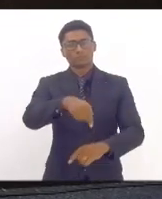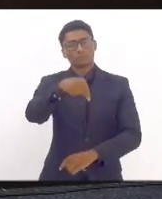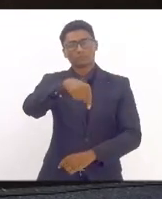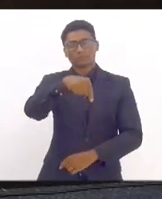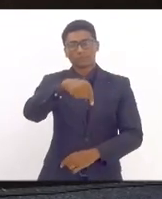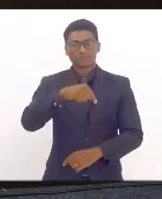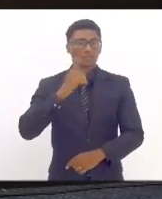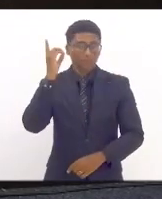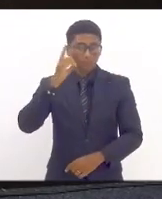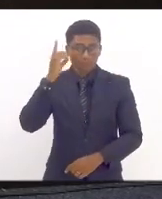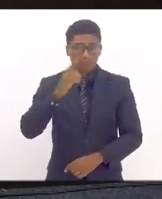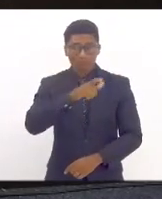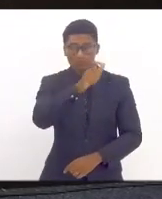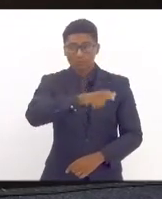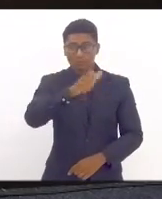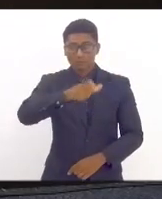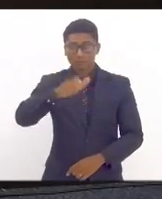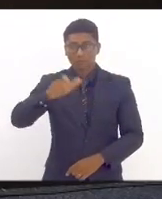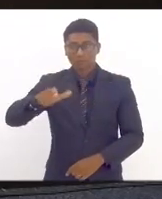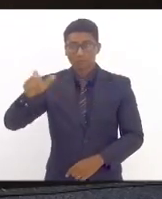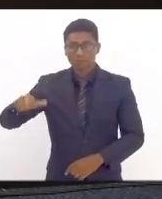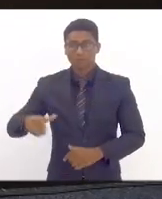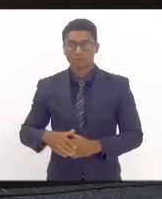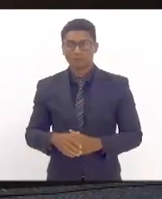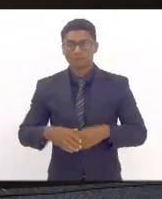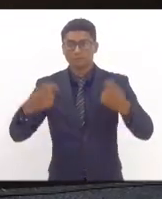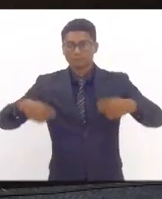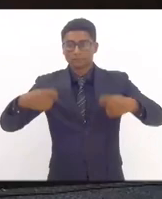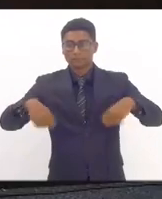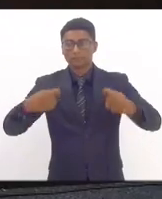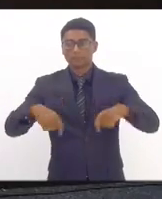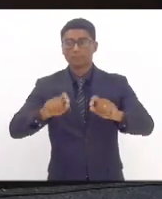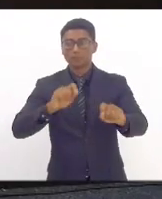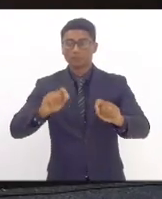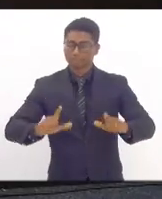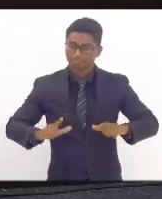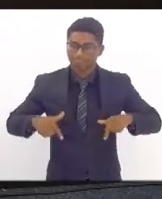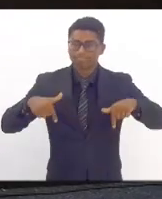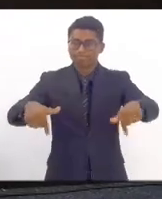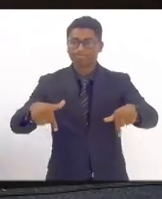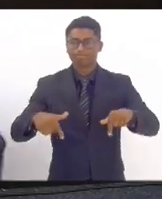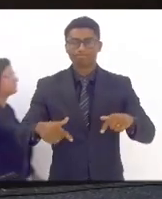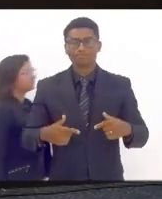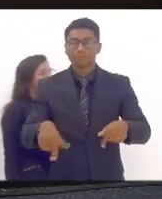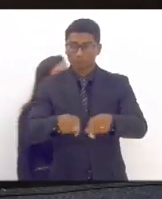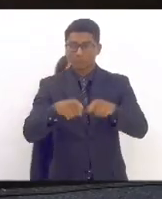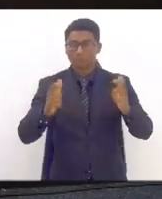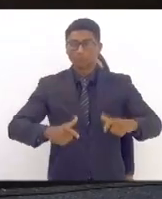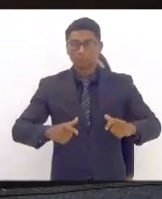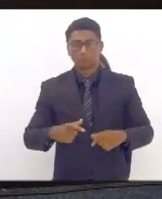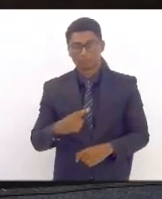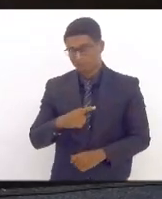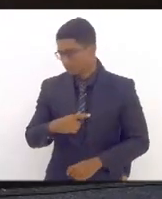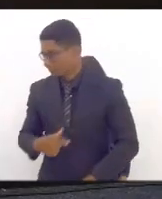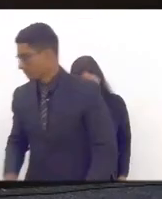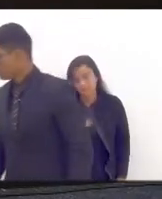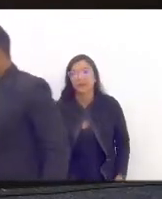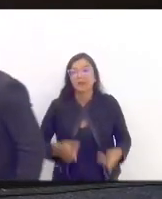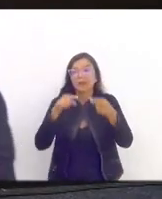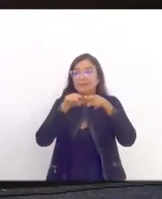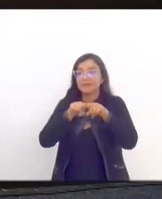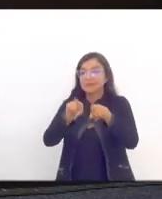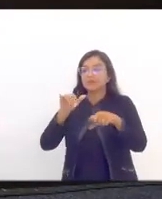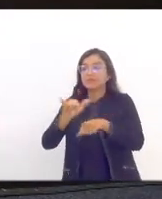deputados que a gente tem que fazer o nosso verdadeiro front com a gente também no nosso território também tem sido a mesma coisa são parceiros